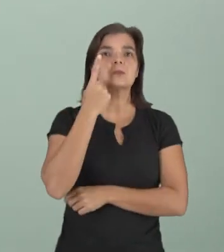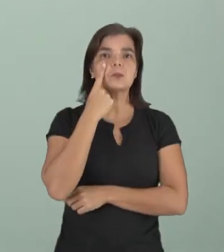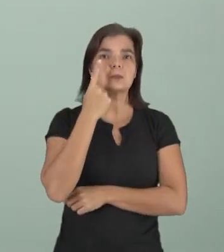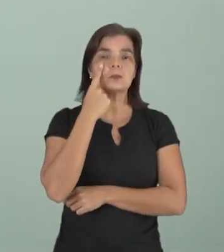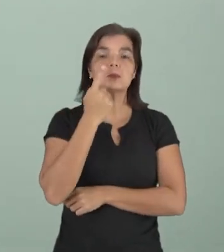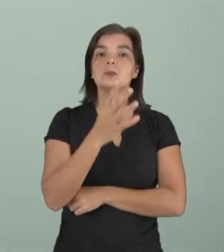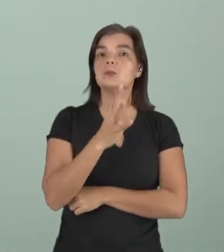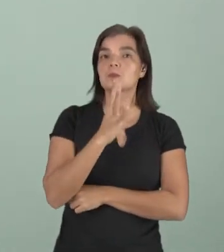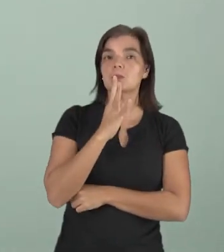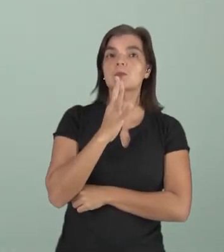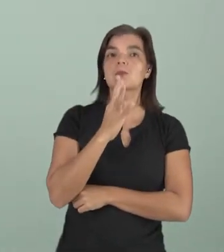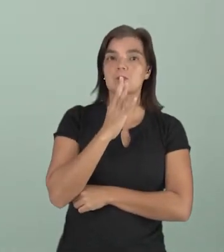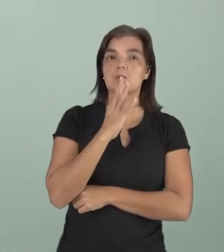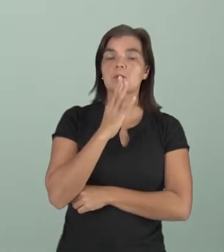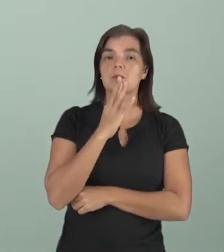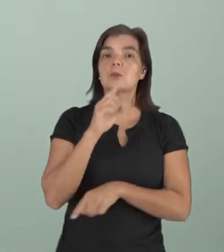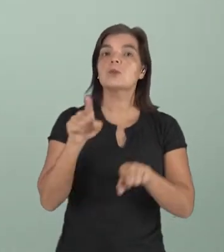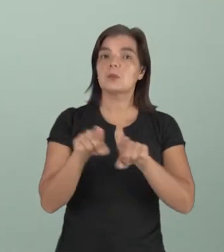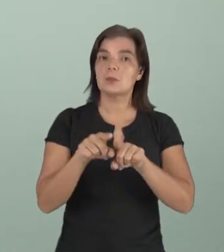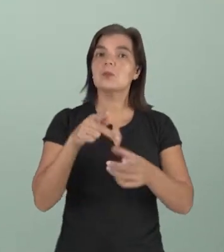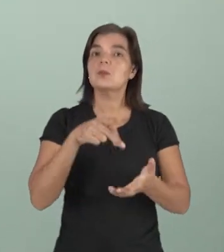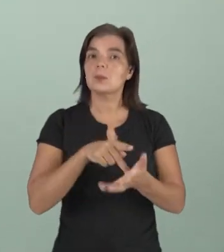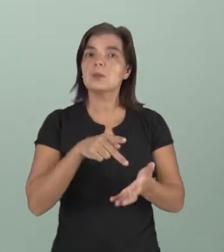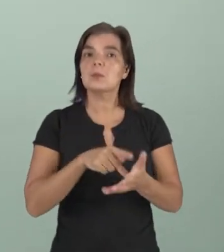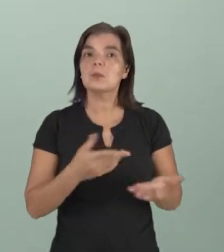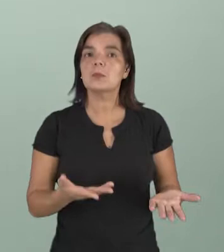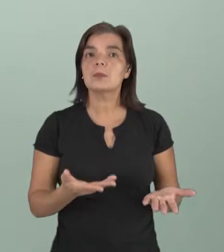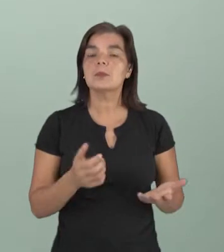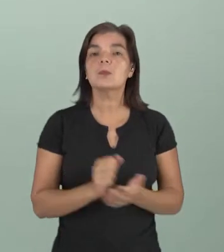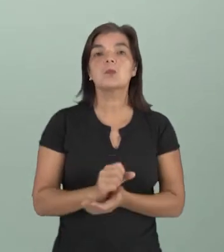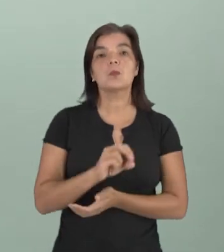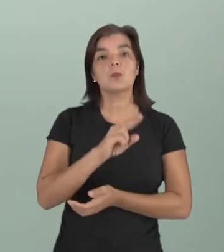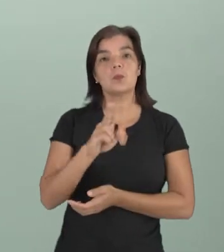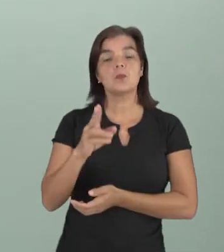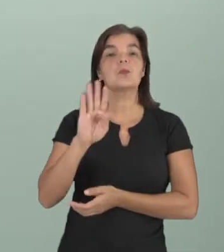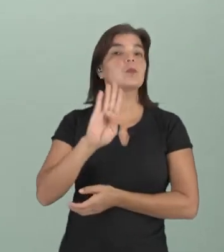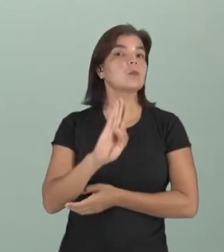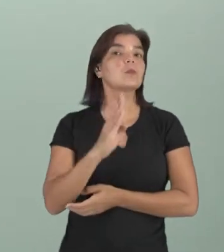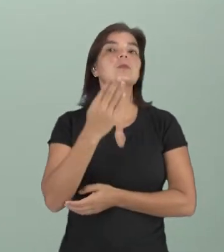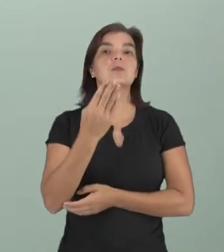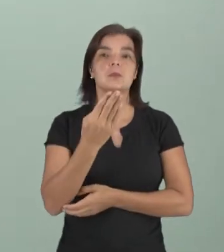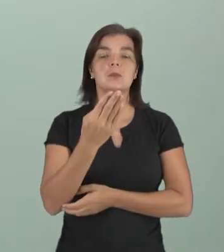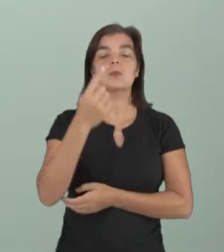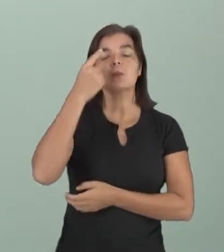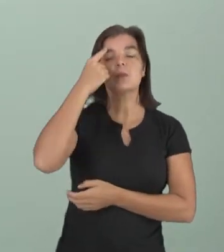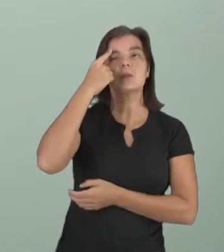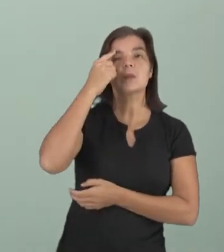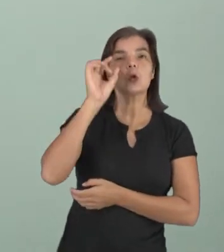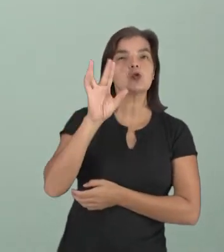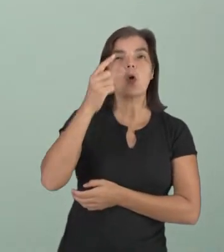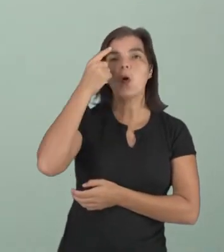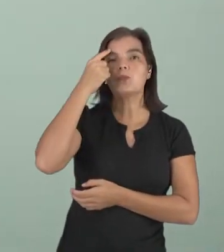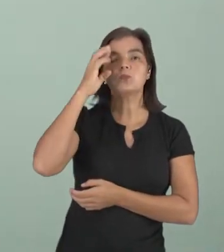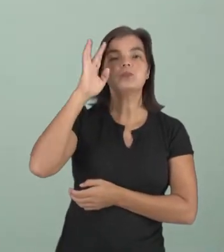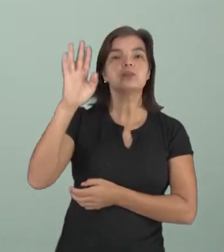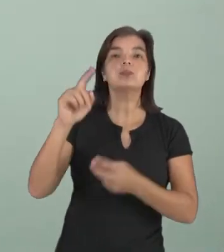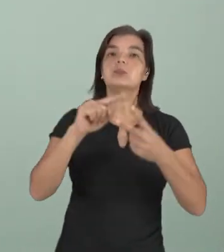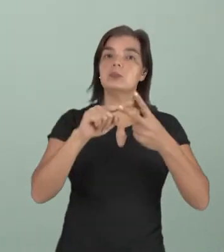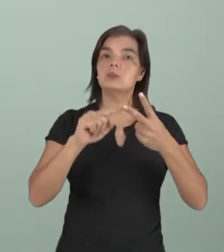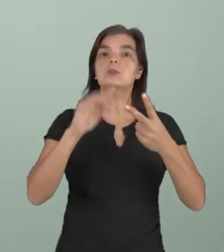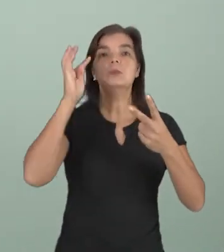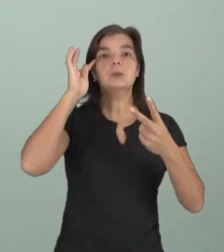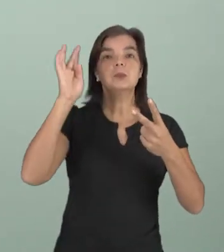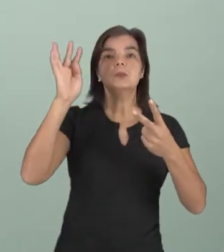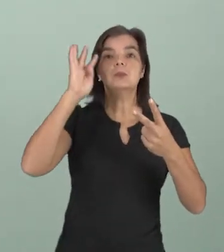que eu estou conhecendo, corresponde à realidade? Ou será que ele é falso, ele é uma criação da minha mente? Então, há duas teorias